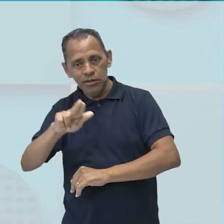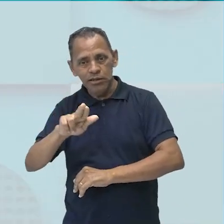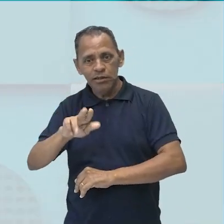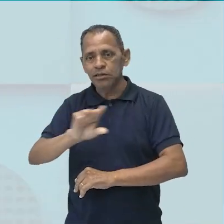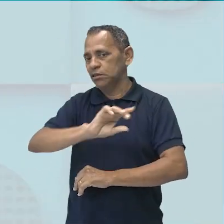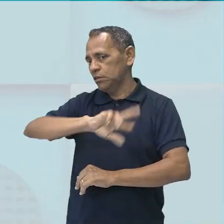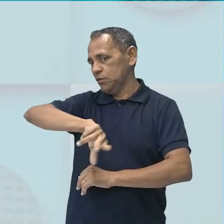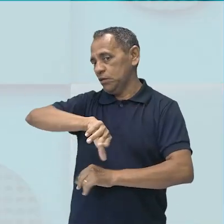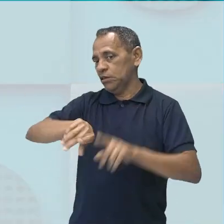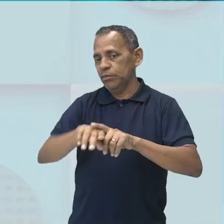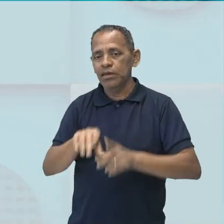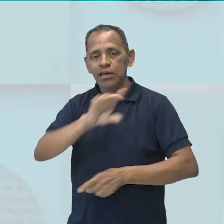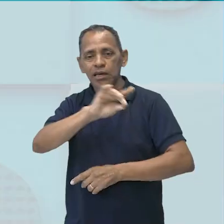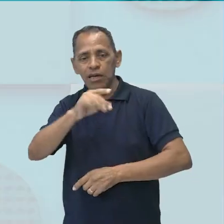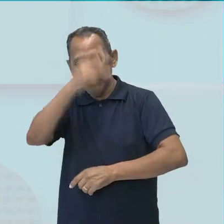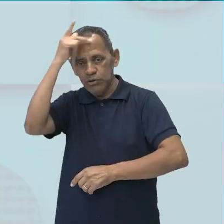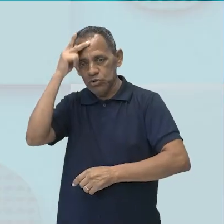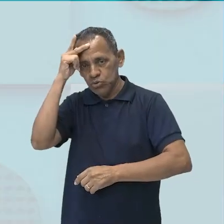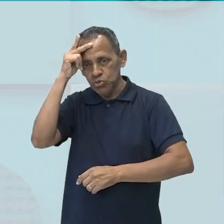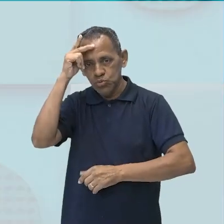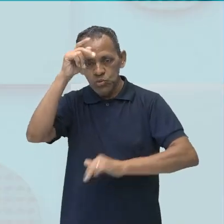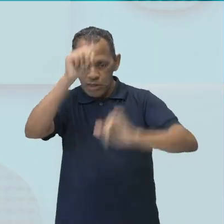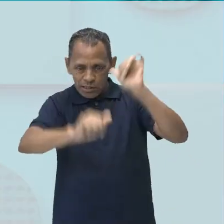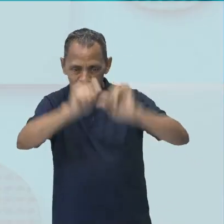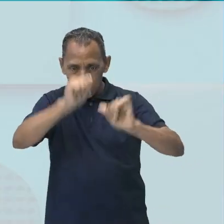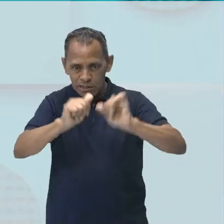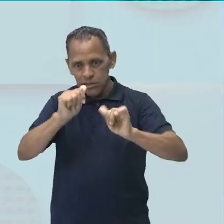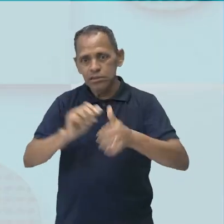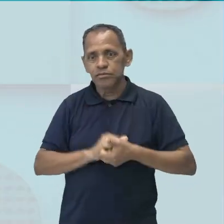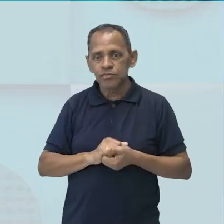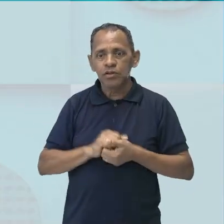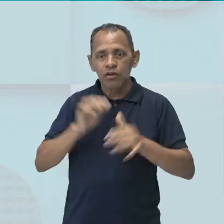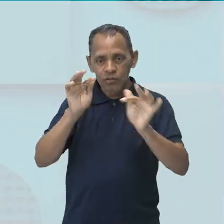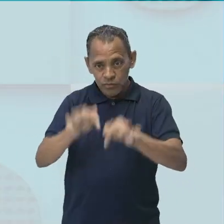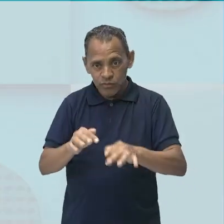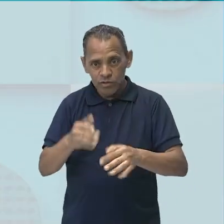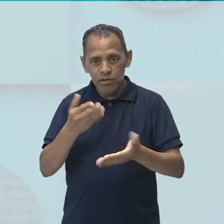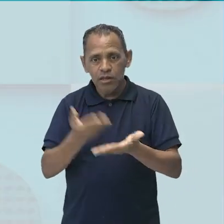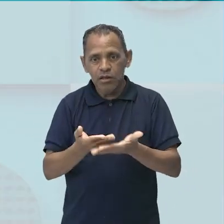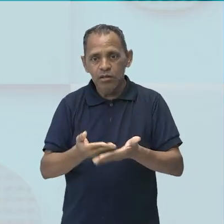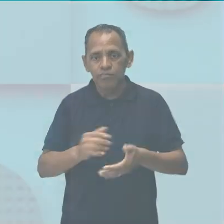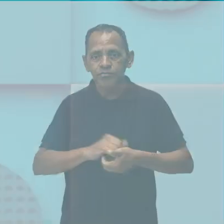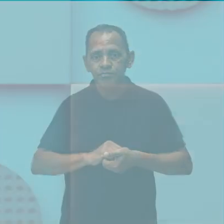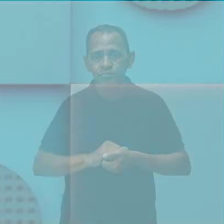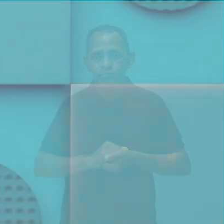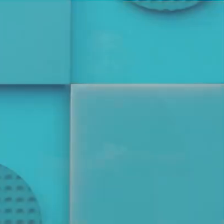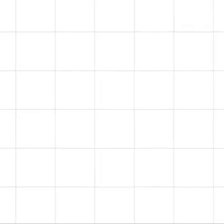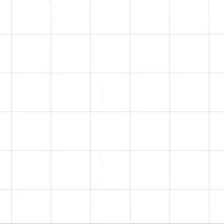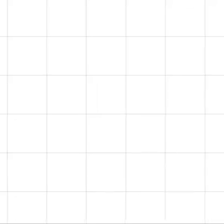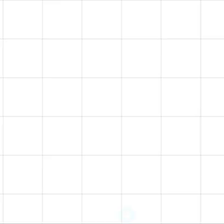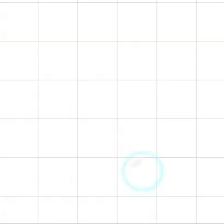pessoa interpreta a sua maneira. Então, dessa forma, nós chegamos ao final desta aula.